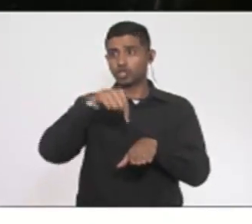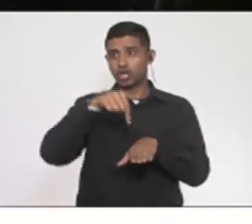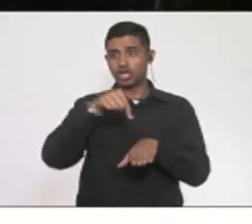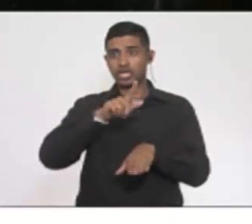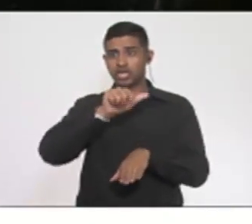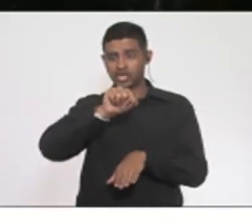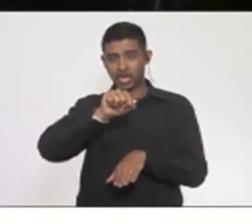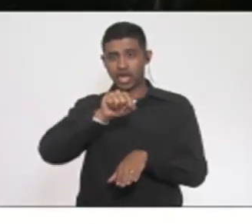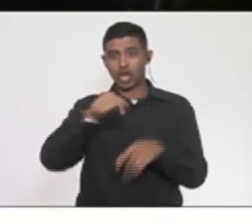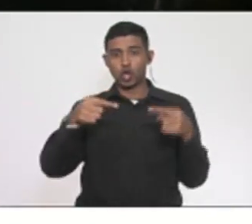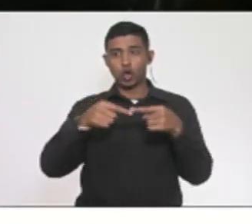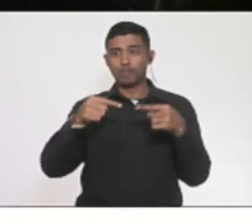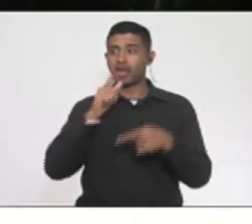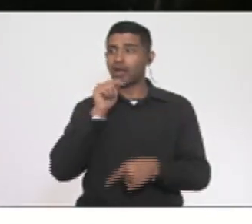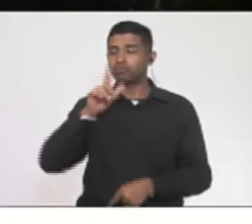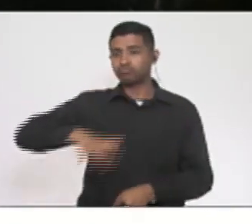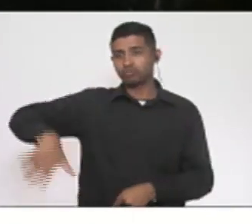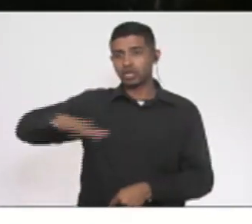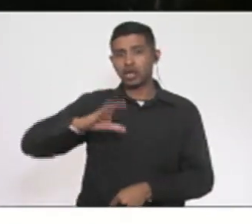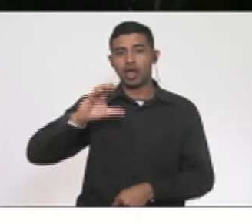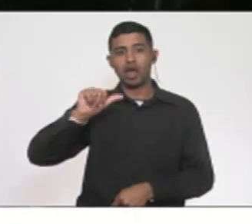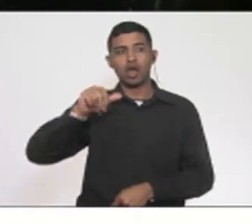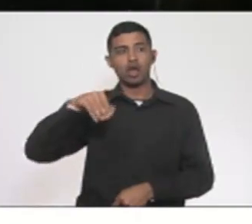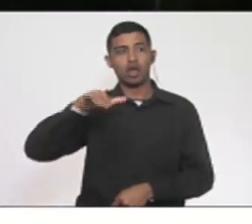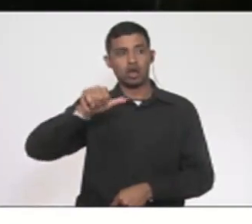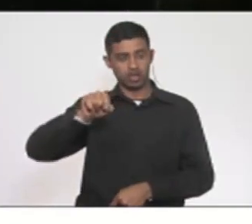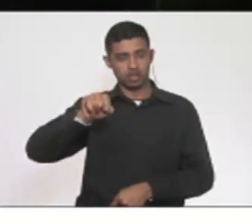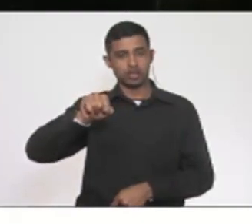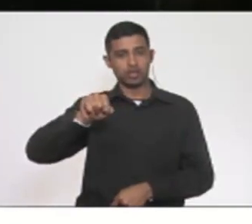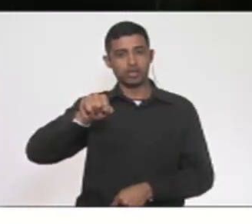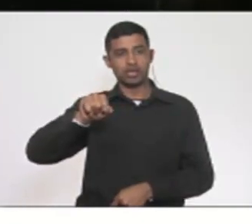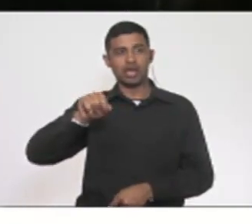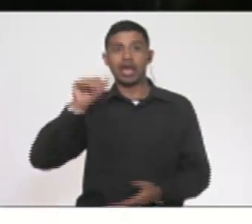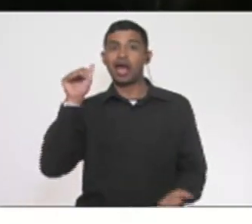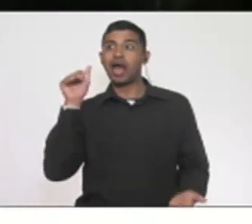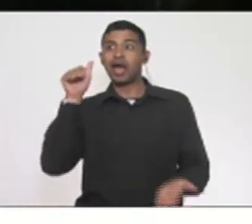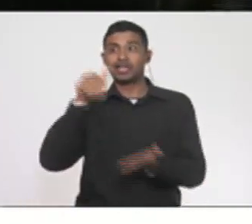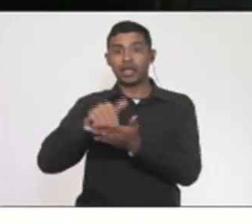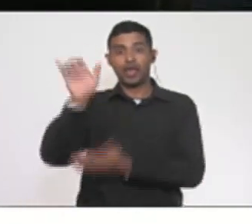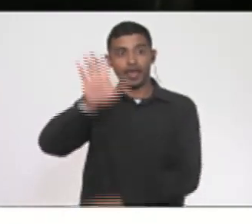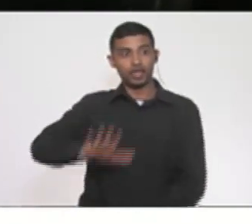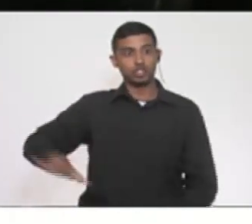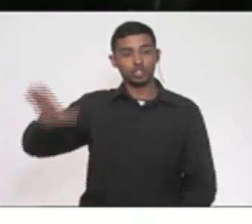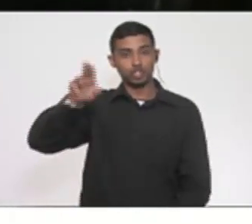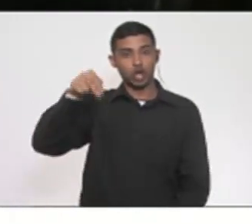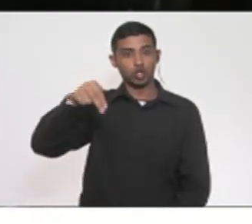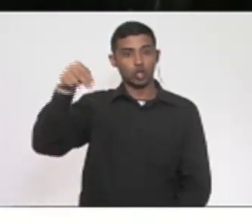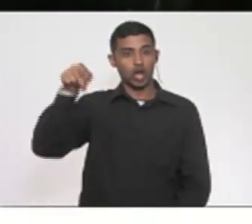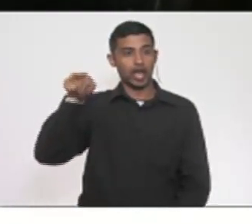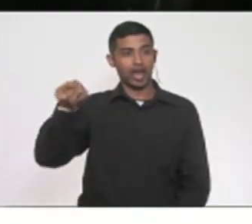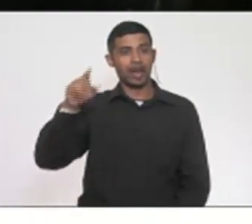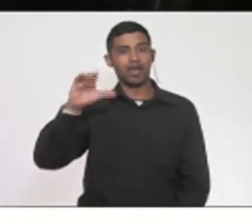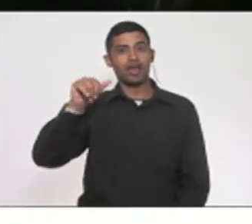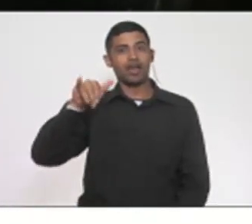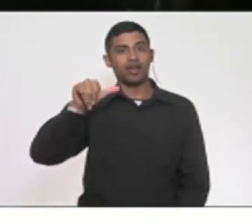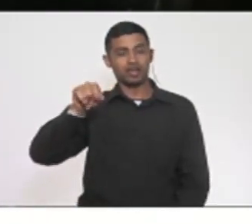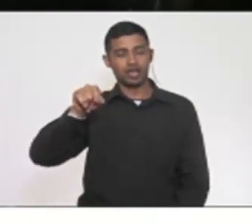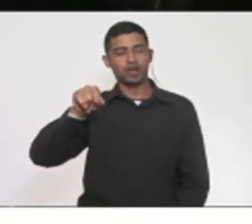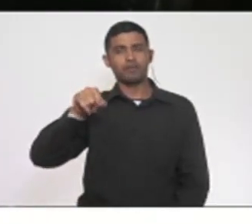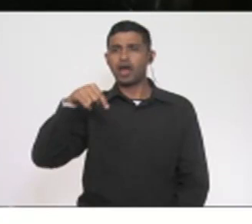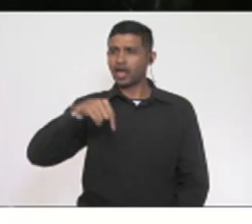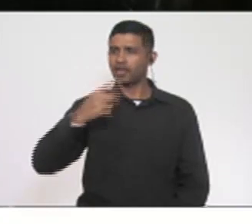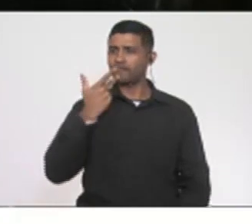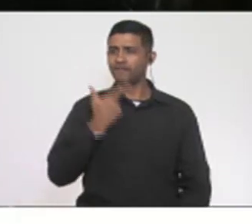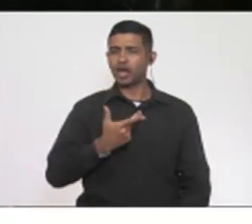da Bacia de Campos até para a própria região de Campos do Noroeste. Foi colocado aqui,